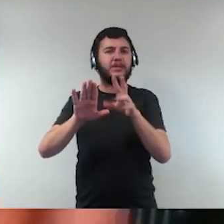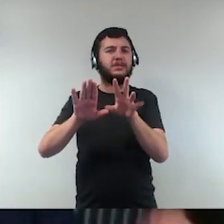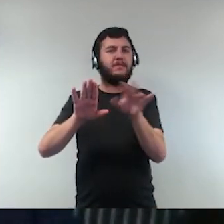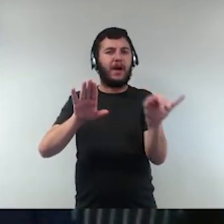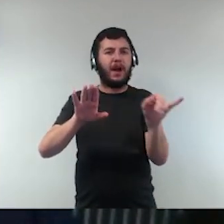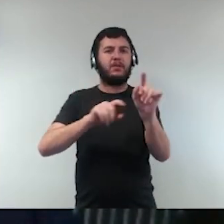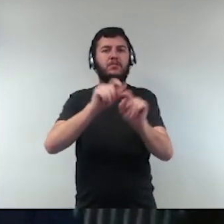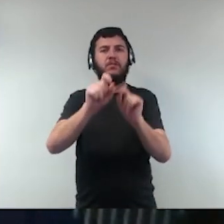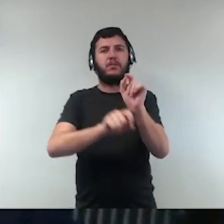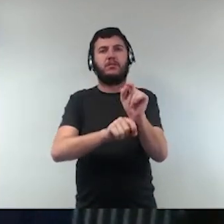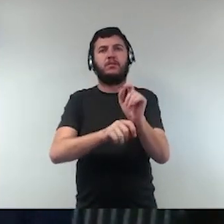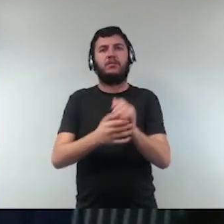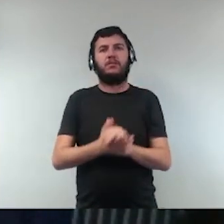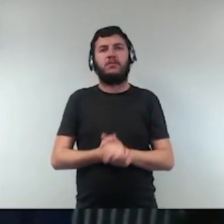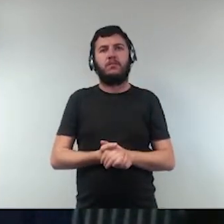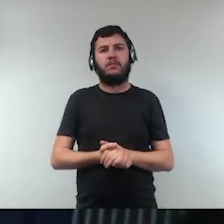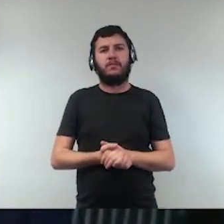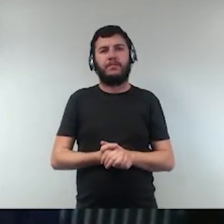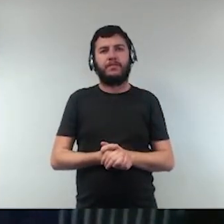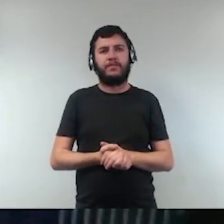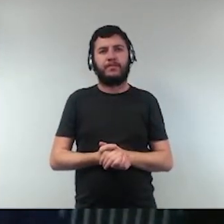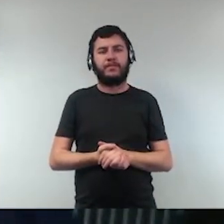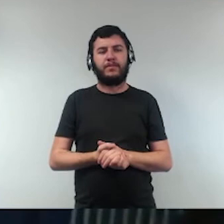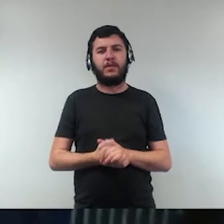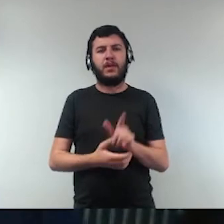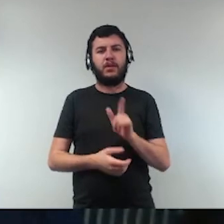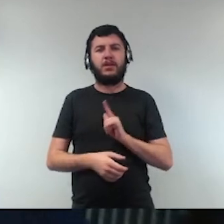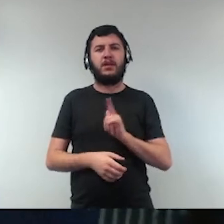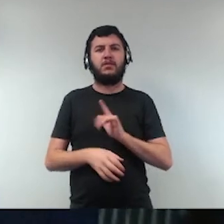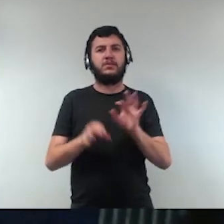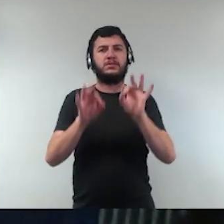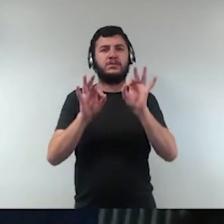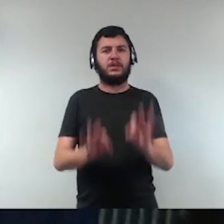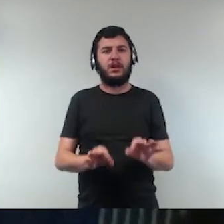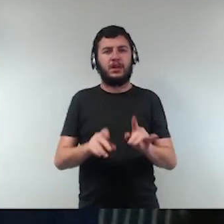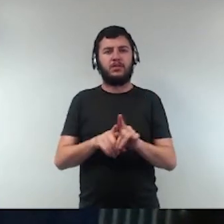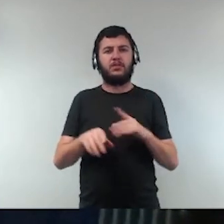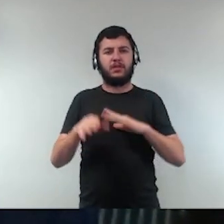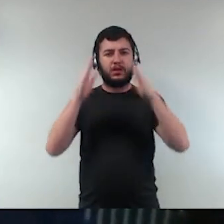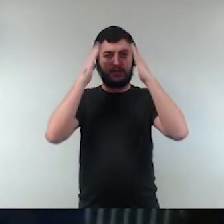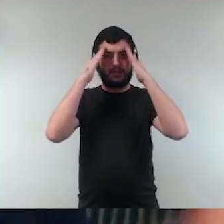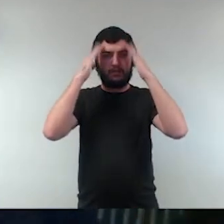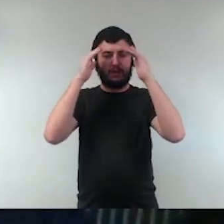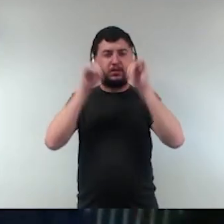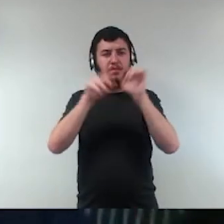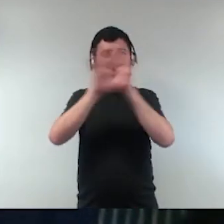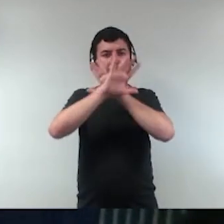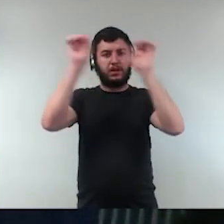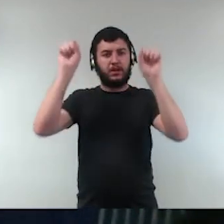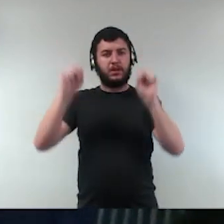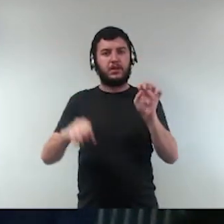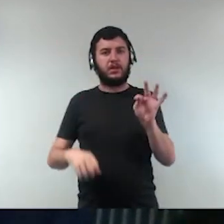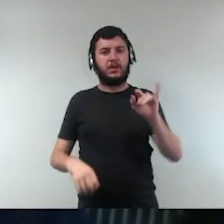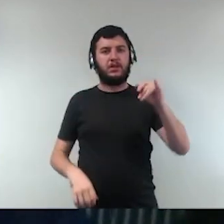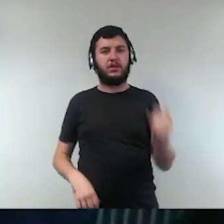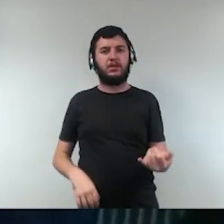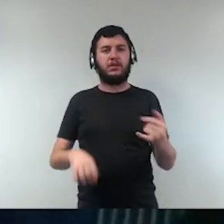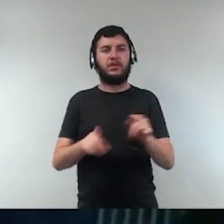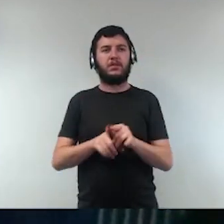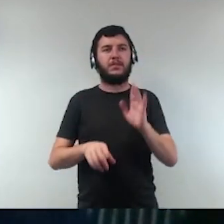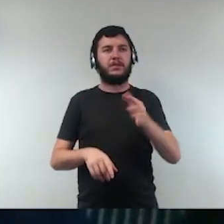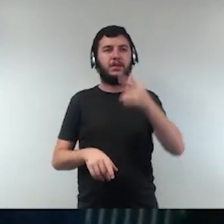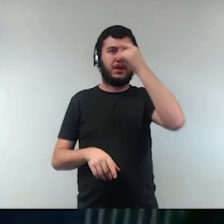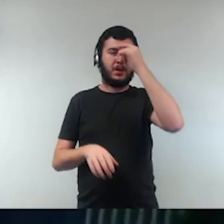tenho esse certo otimismo que haverá, sim, no Superior Tribunal de Justiça, no sistema judicial, compreensão